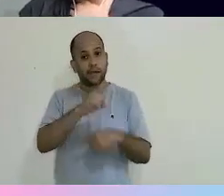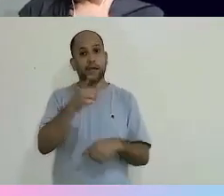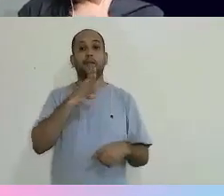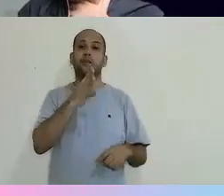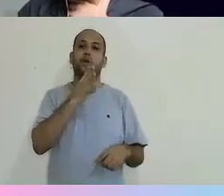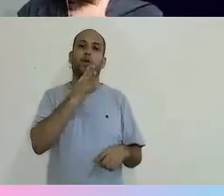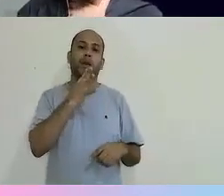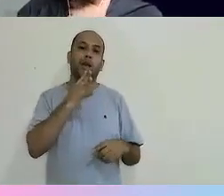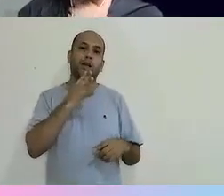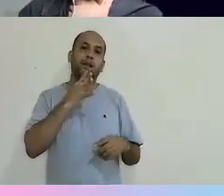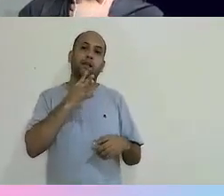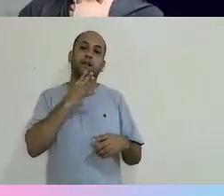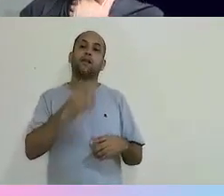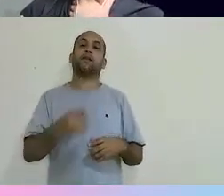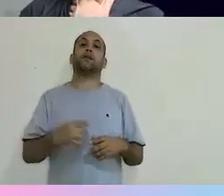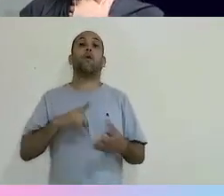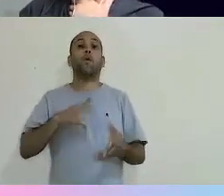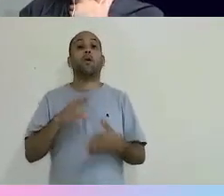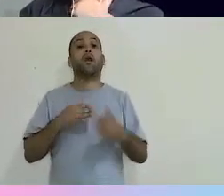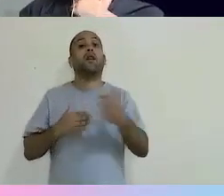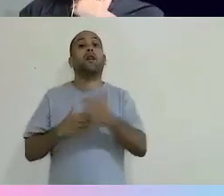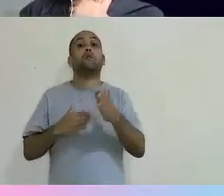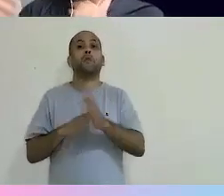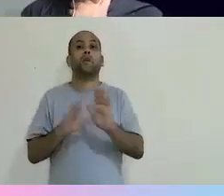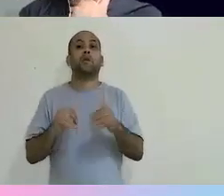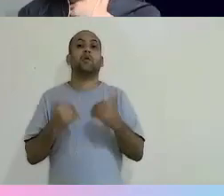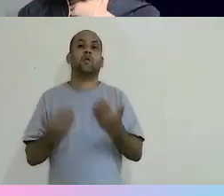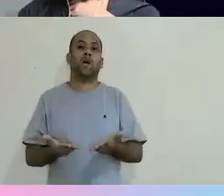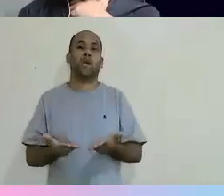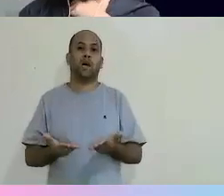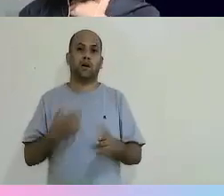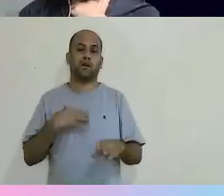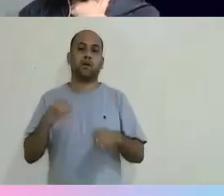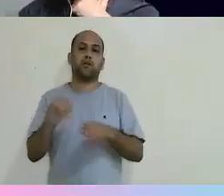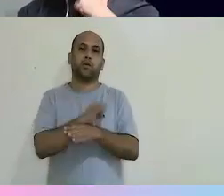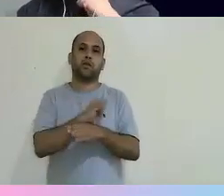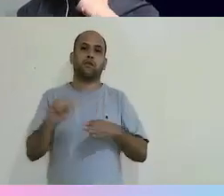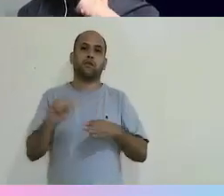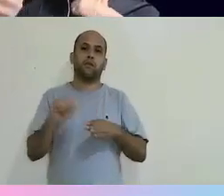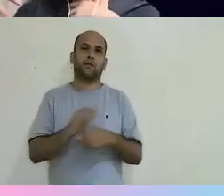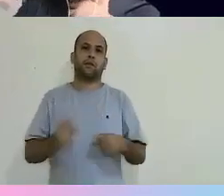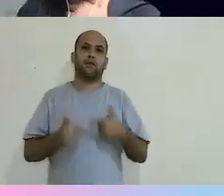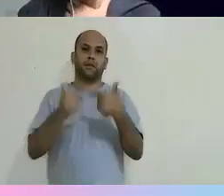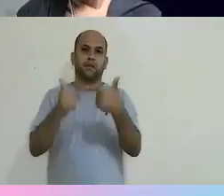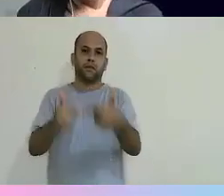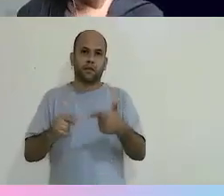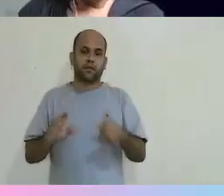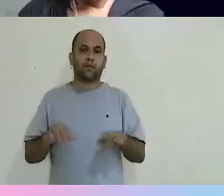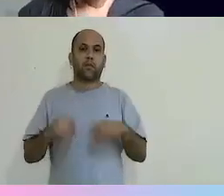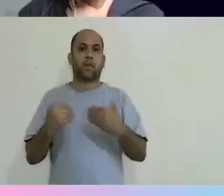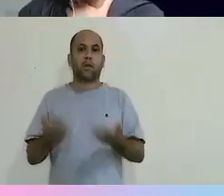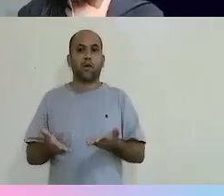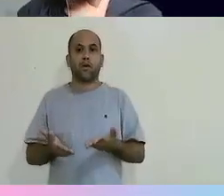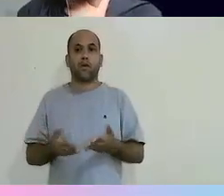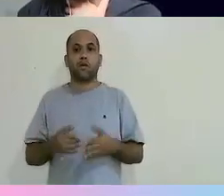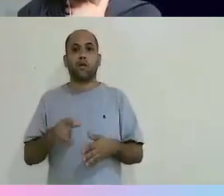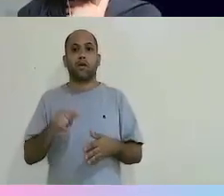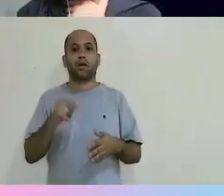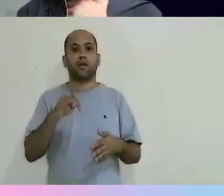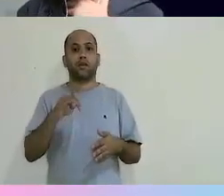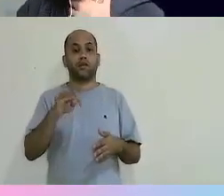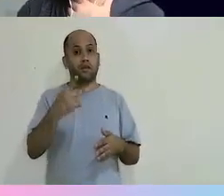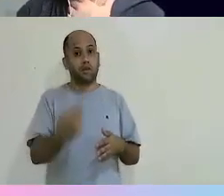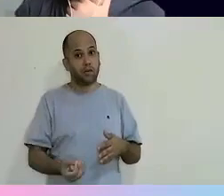quais são os seus limites, quais são as suas possibilidades de ação, quais são os gatilhos que geram situações em